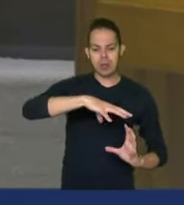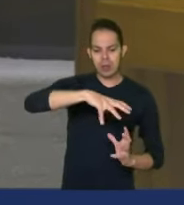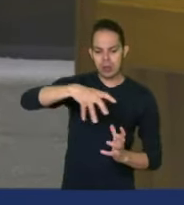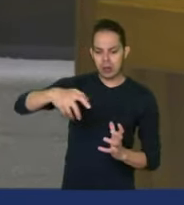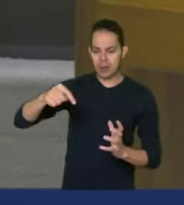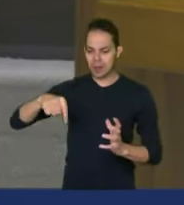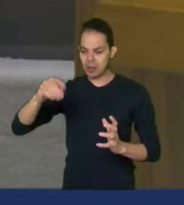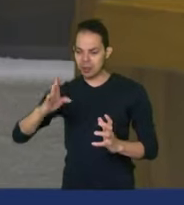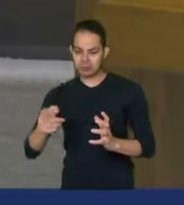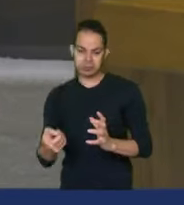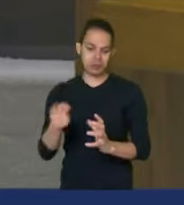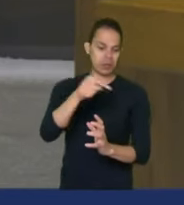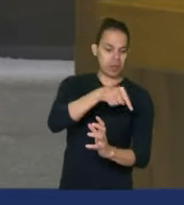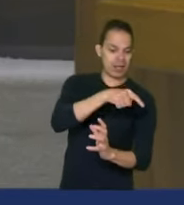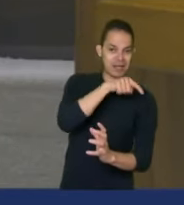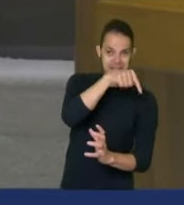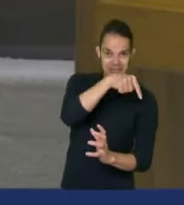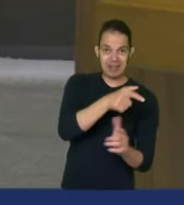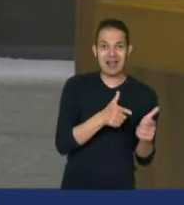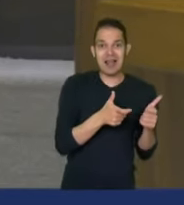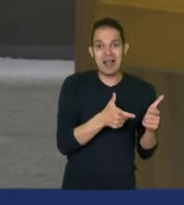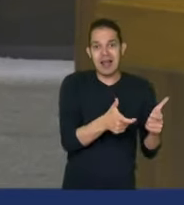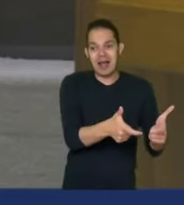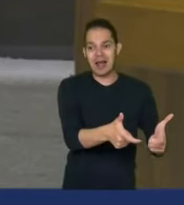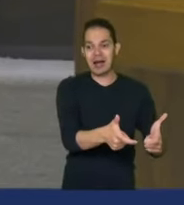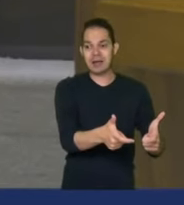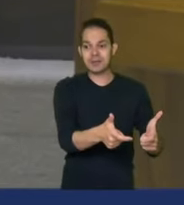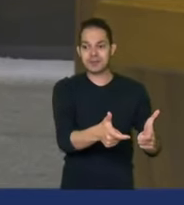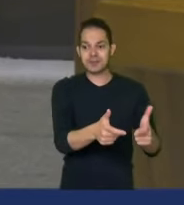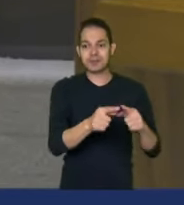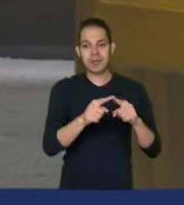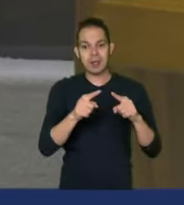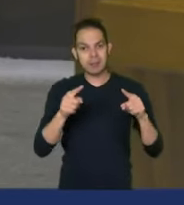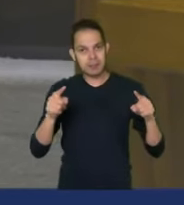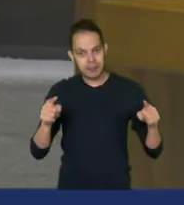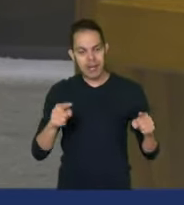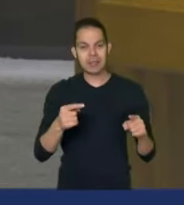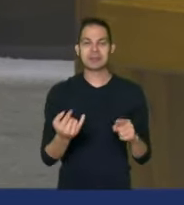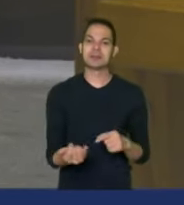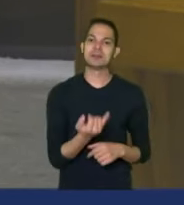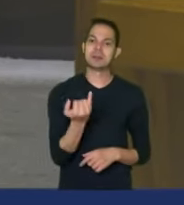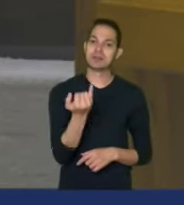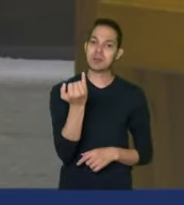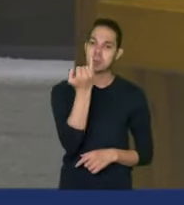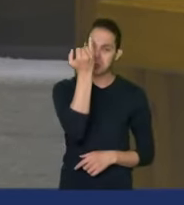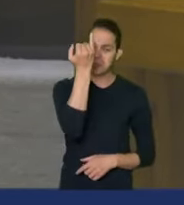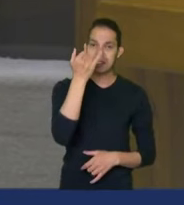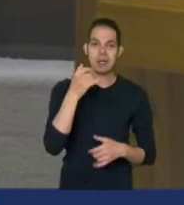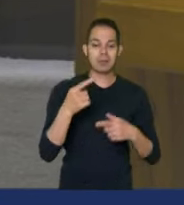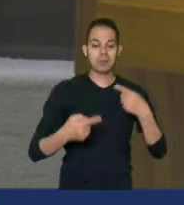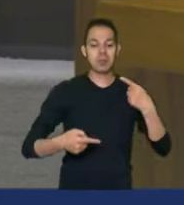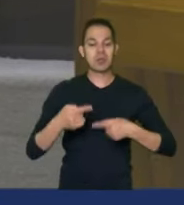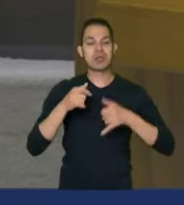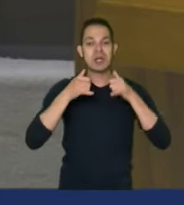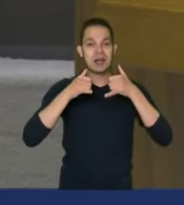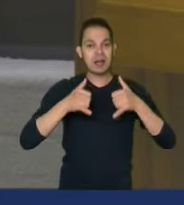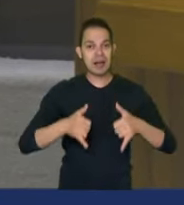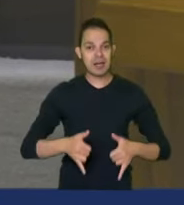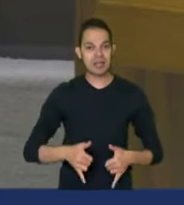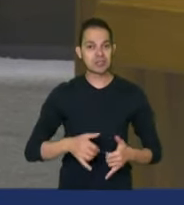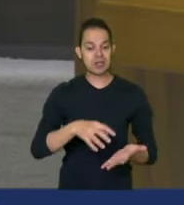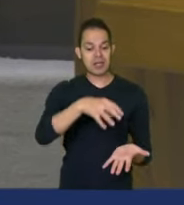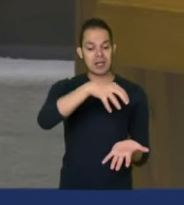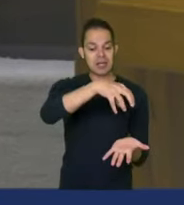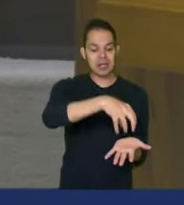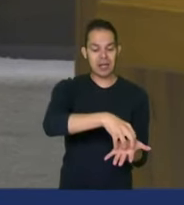tem nuances claras da importância ali da política energética regional, de